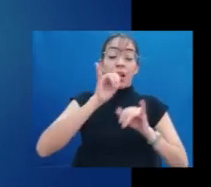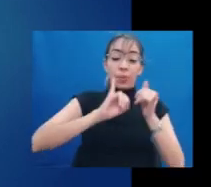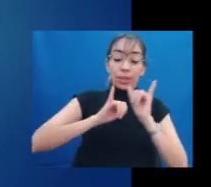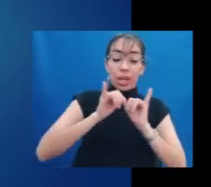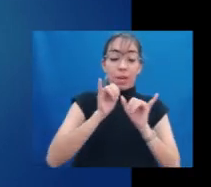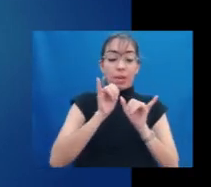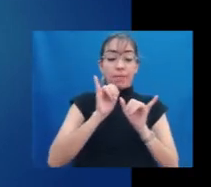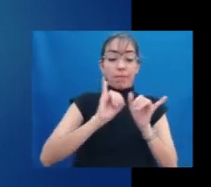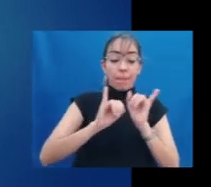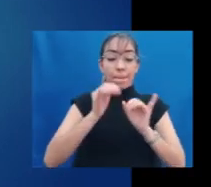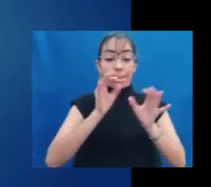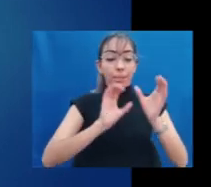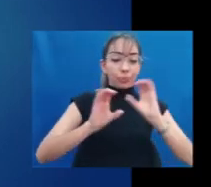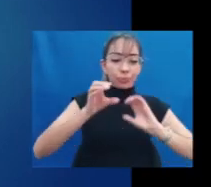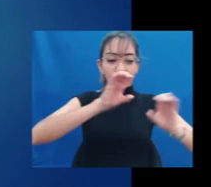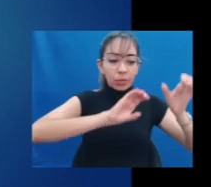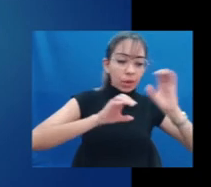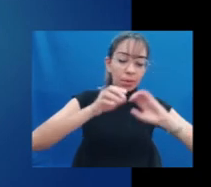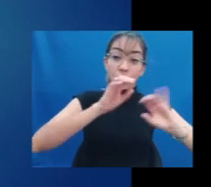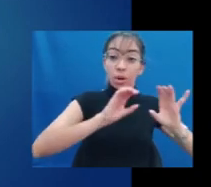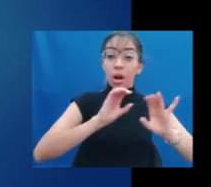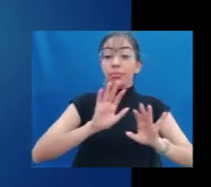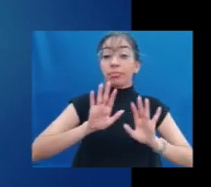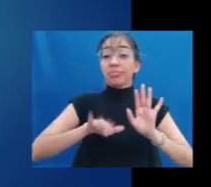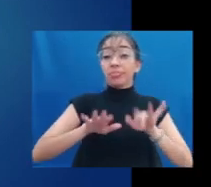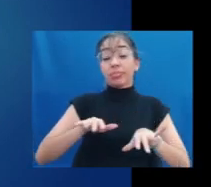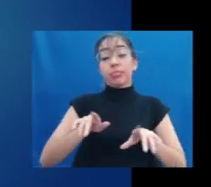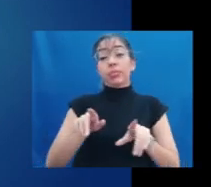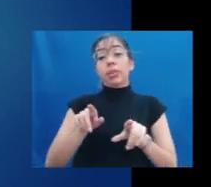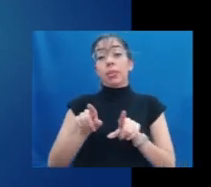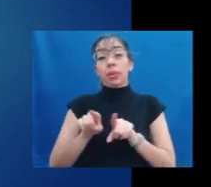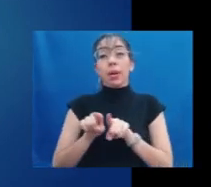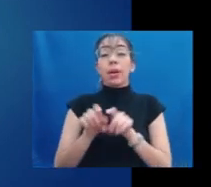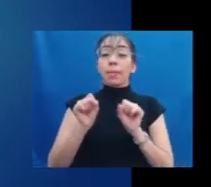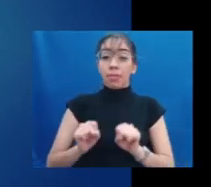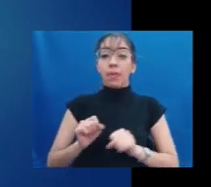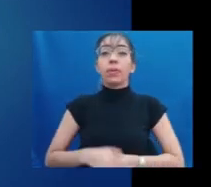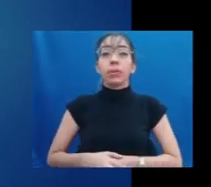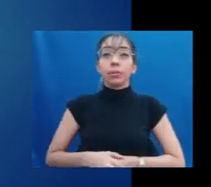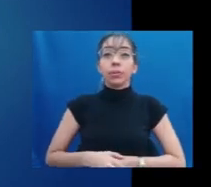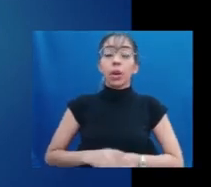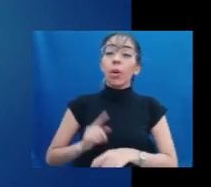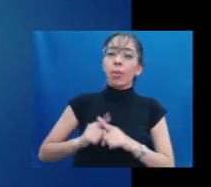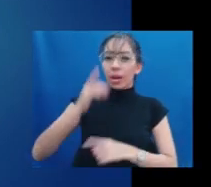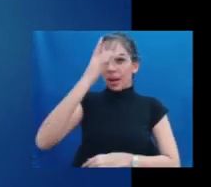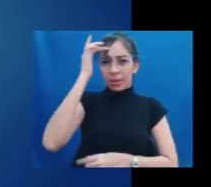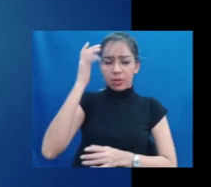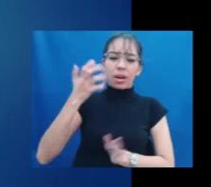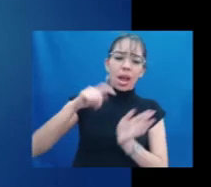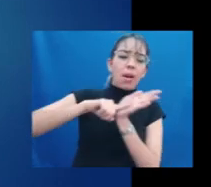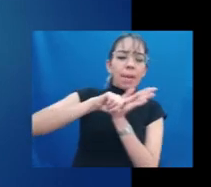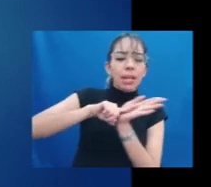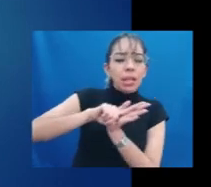de decomposição orgânica, né? Então, o que se acredita é que seja proveniente aí do dejetos dos animais.